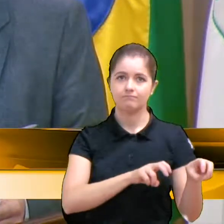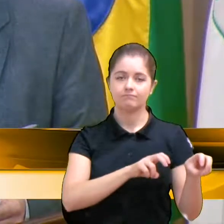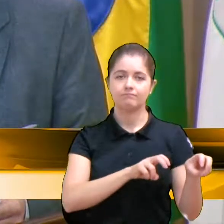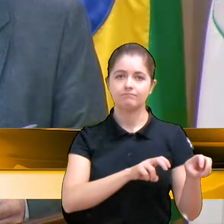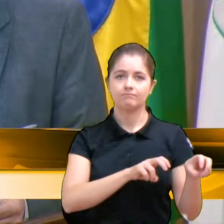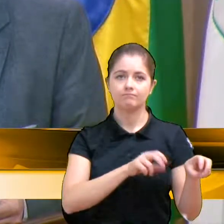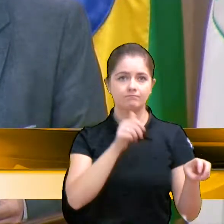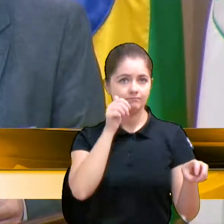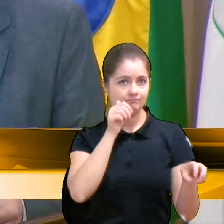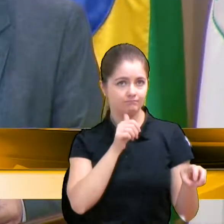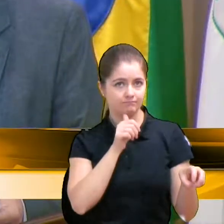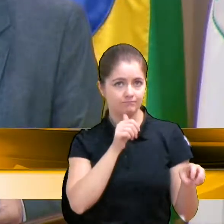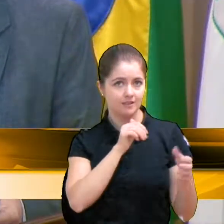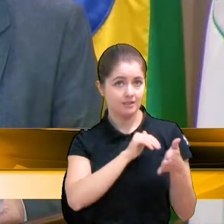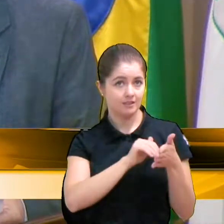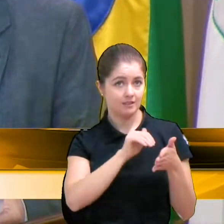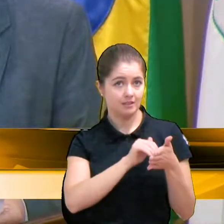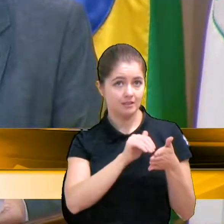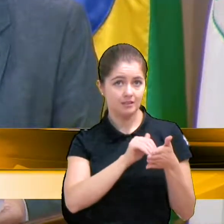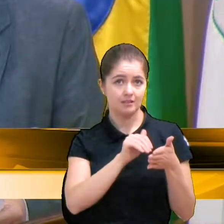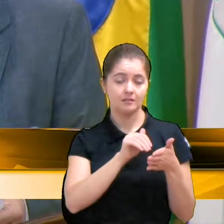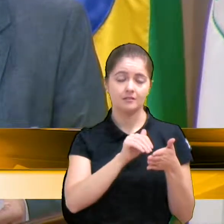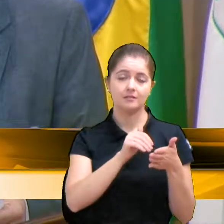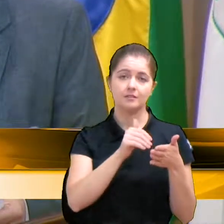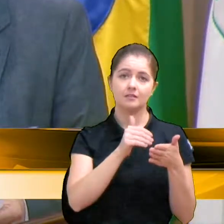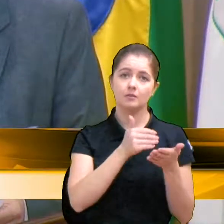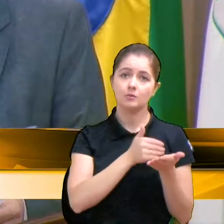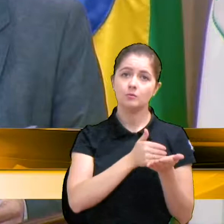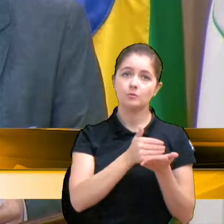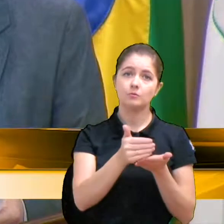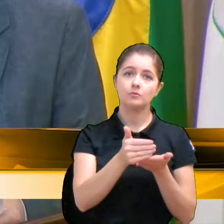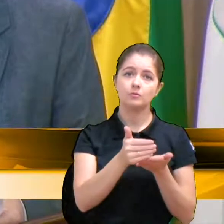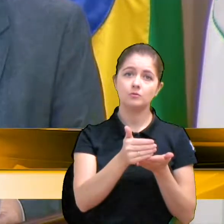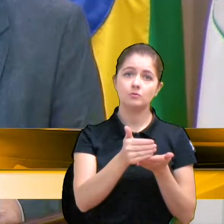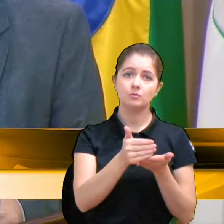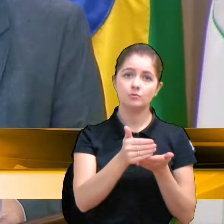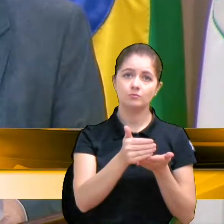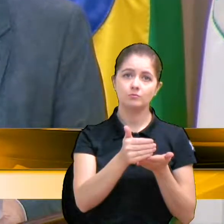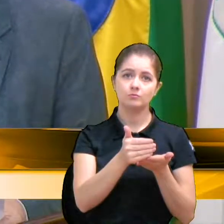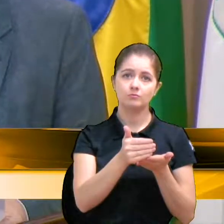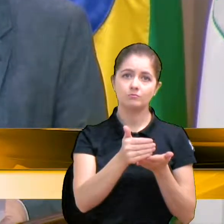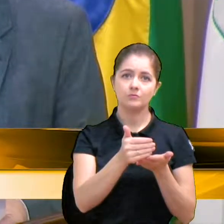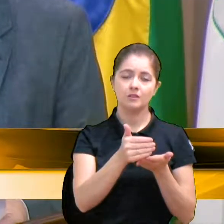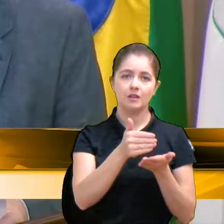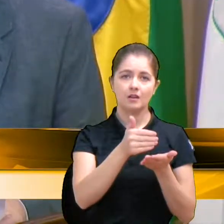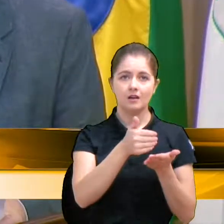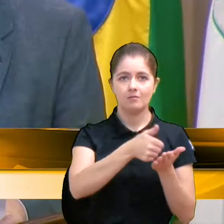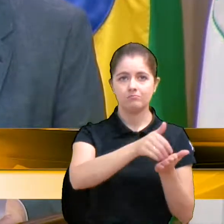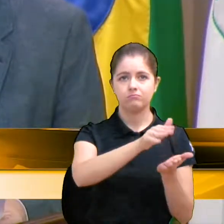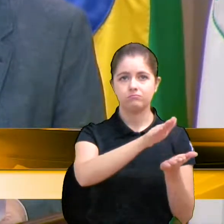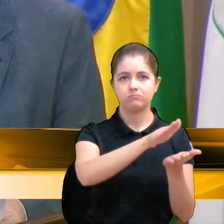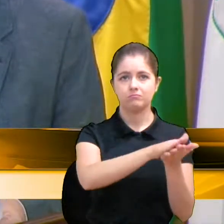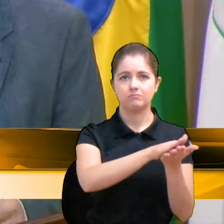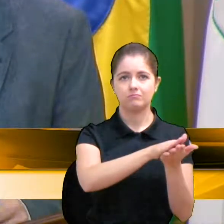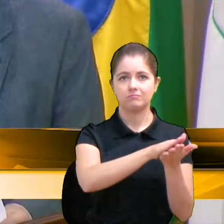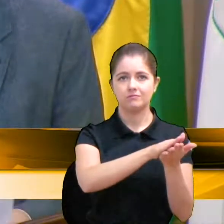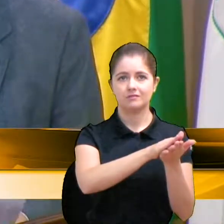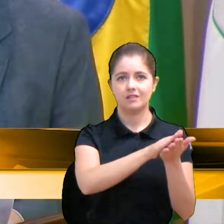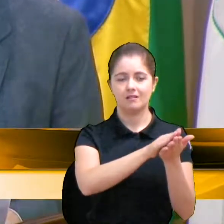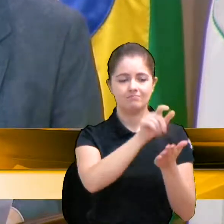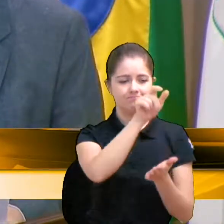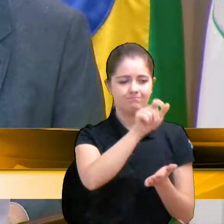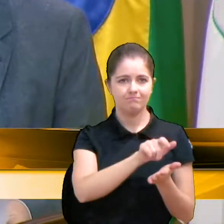ela começou a punir uma parte dos feirantes, né? Esses feirantes são